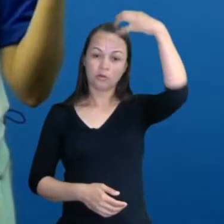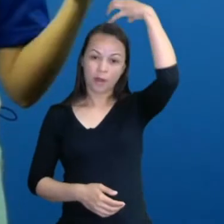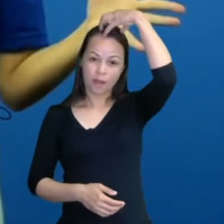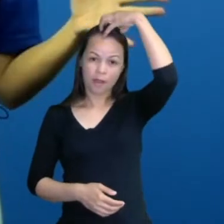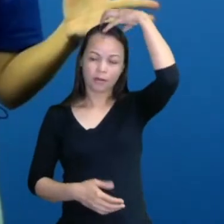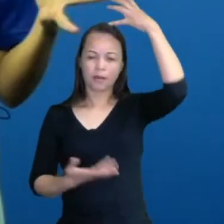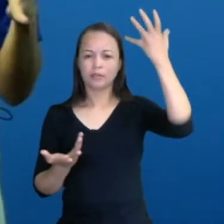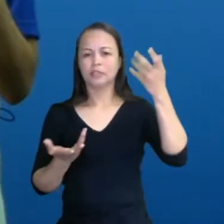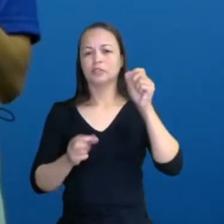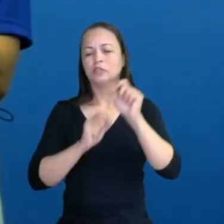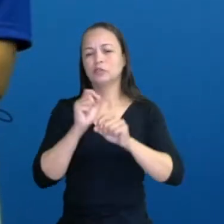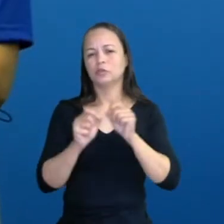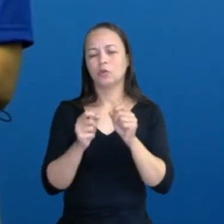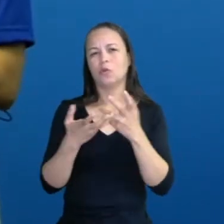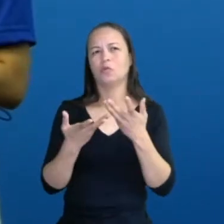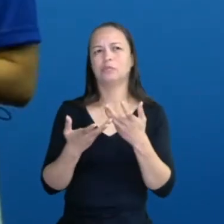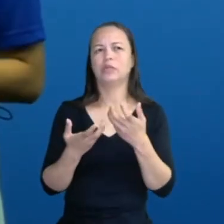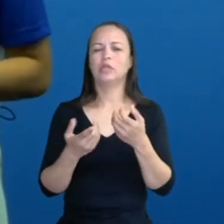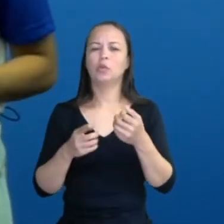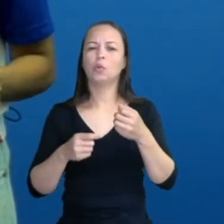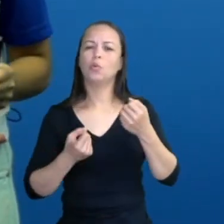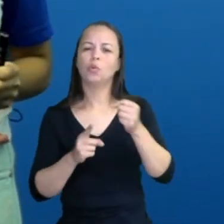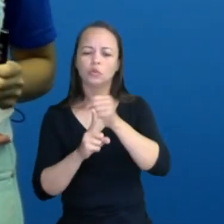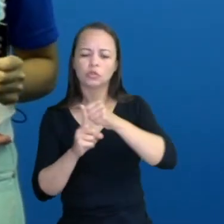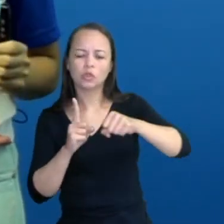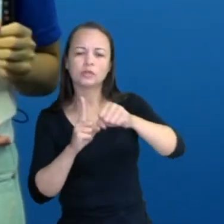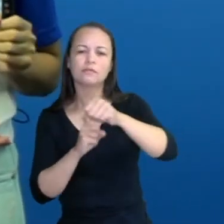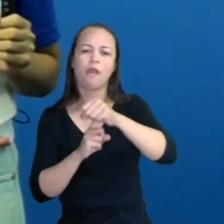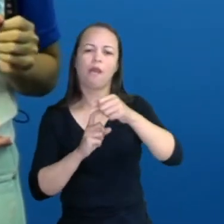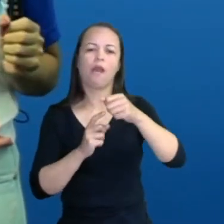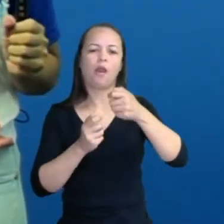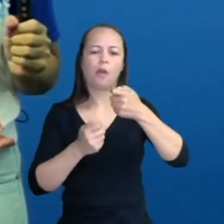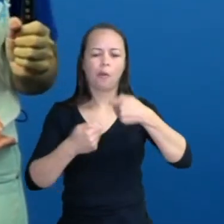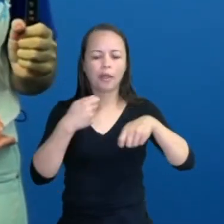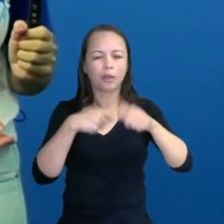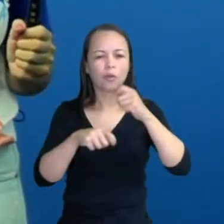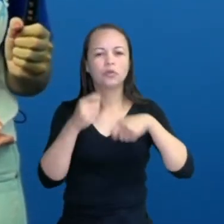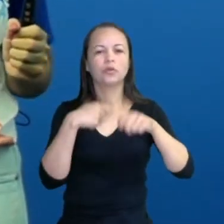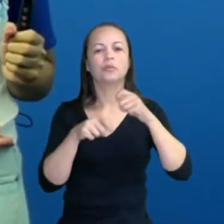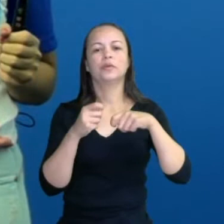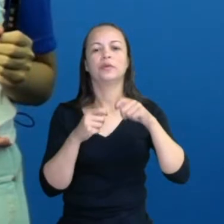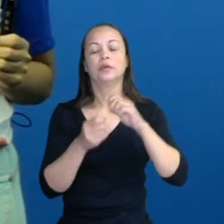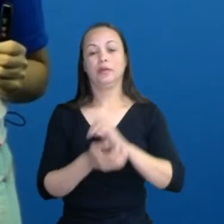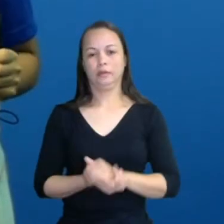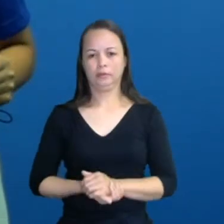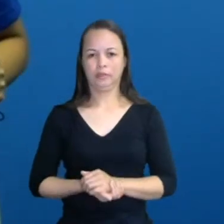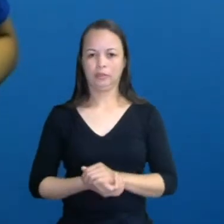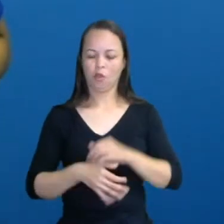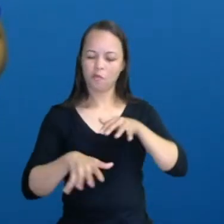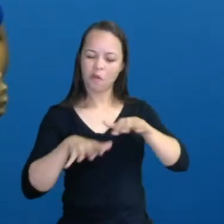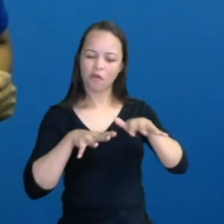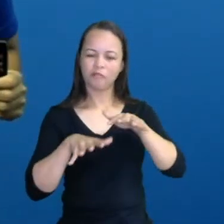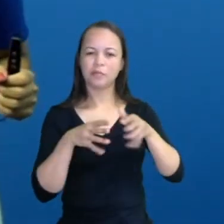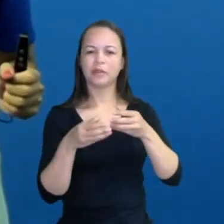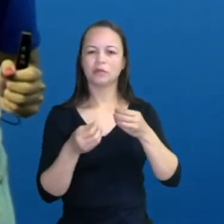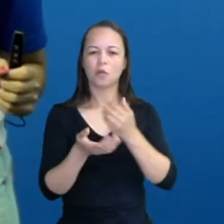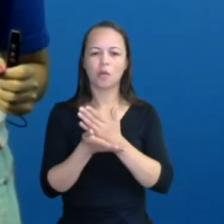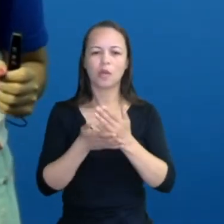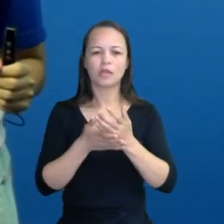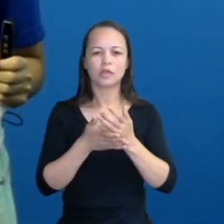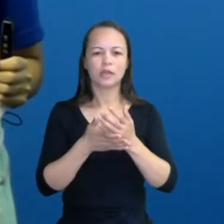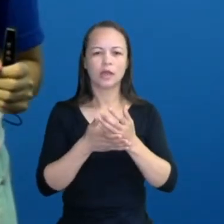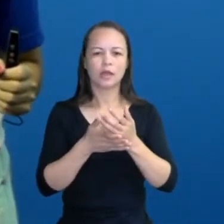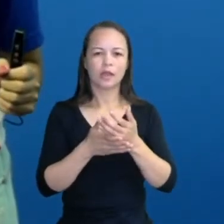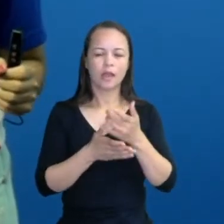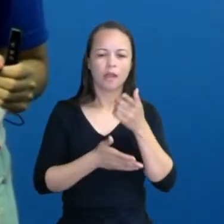tudo, sobre o social, sobre a economia, ou seja, o movimento começa a ser, ganhar